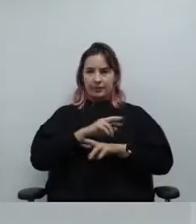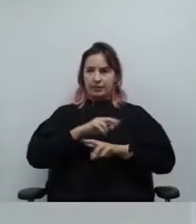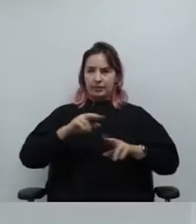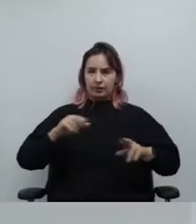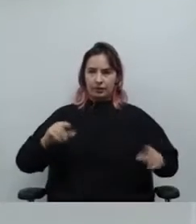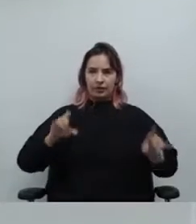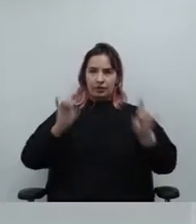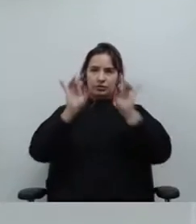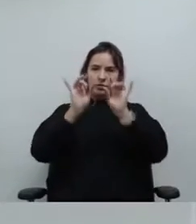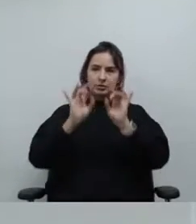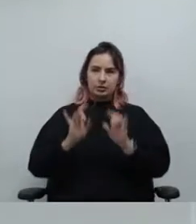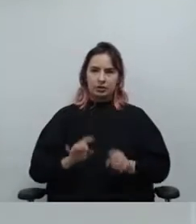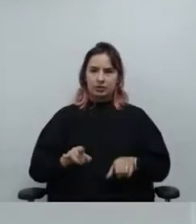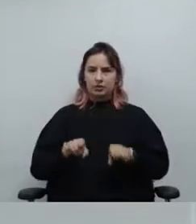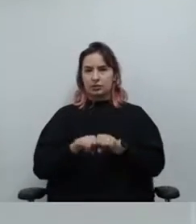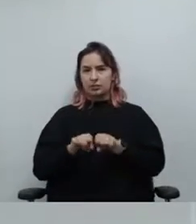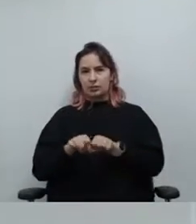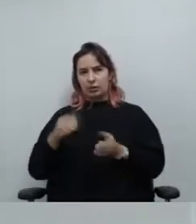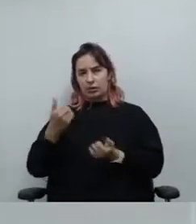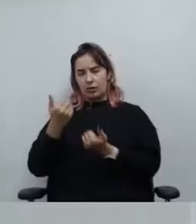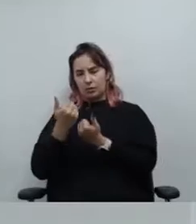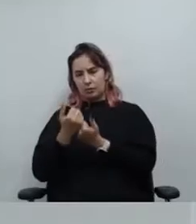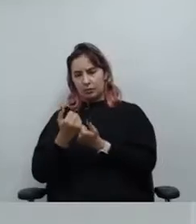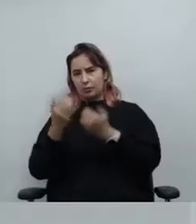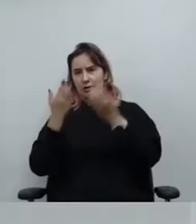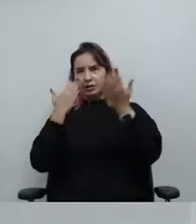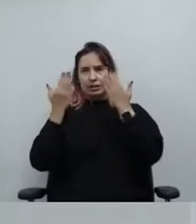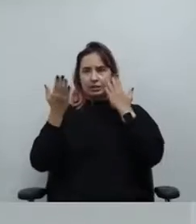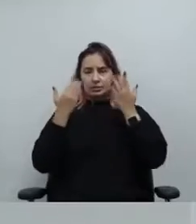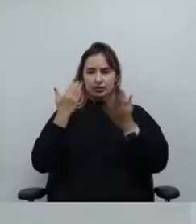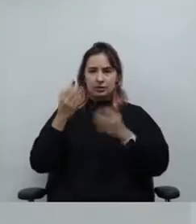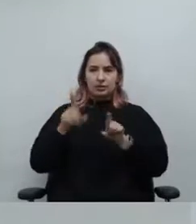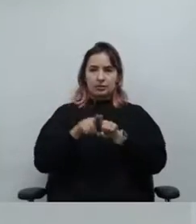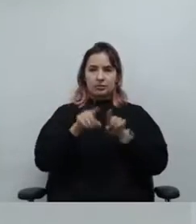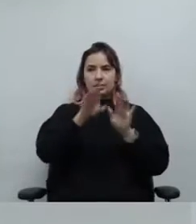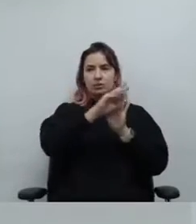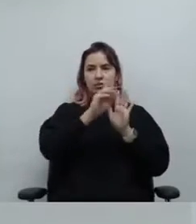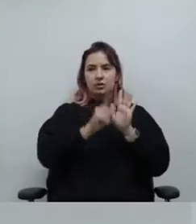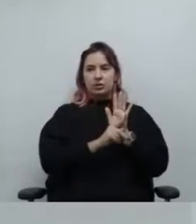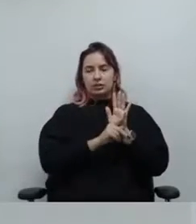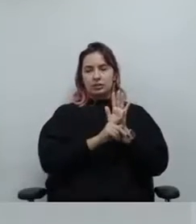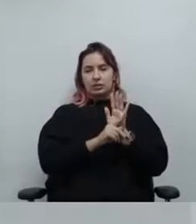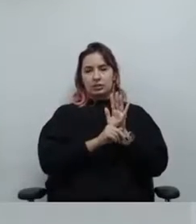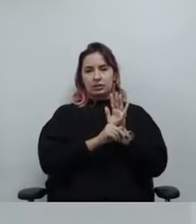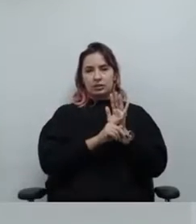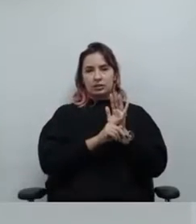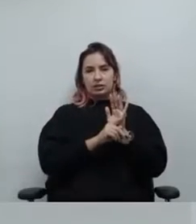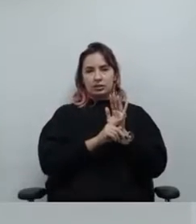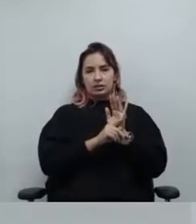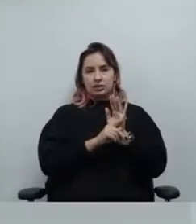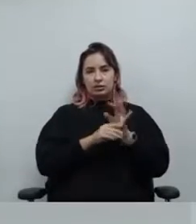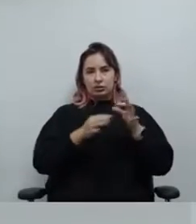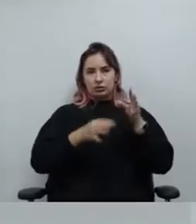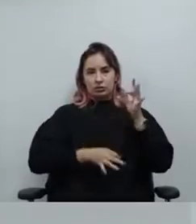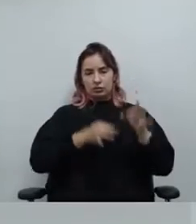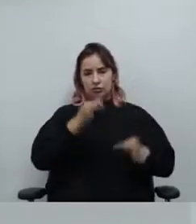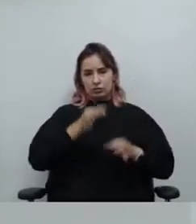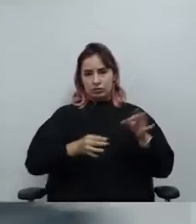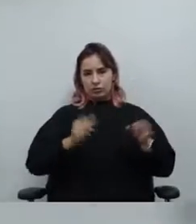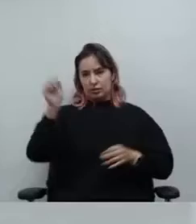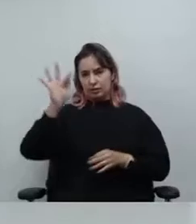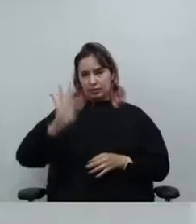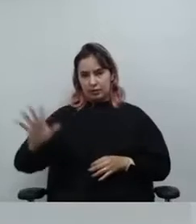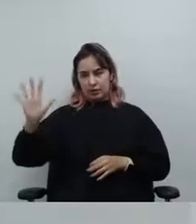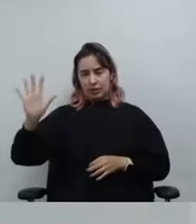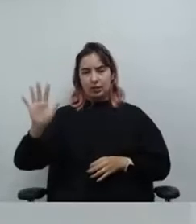tem a rede de apoio de assistência social, psicólogos, direitos humanos, inclusive interlocuções entre Justiça Federal, Ministério Público